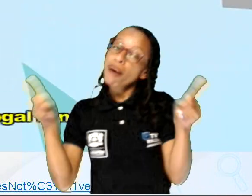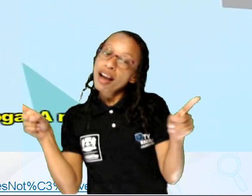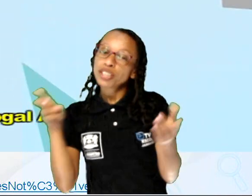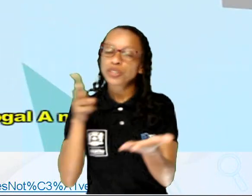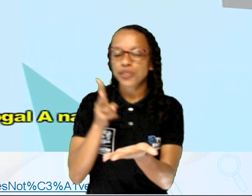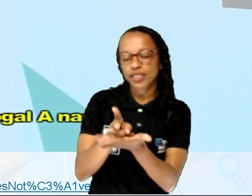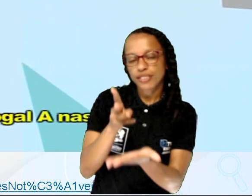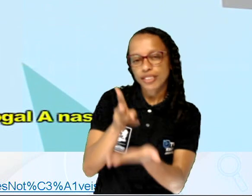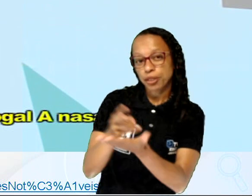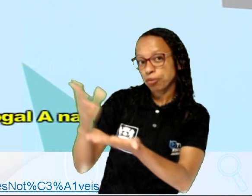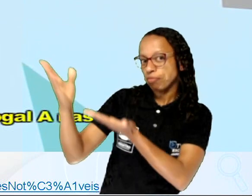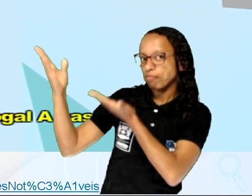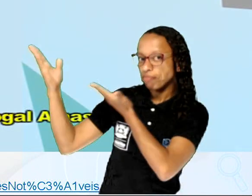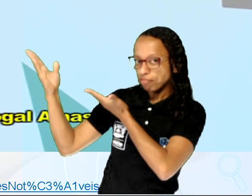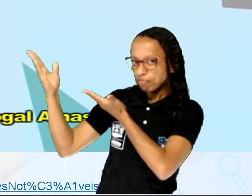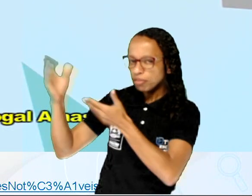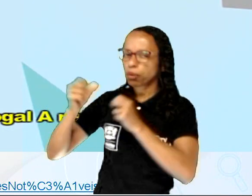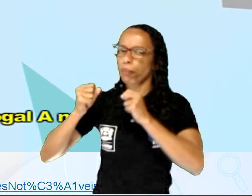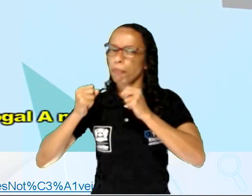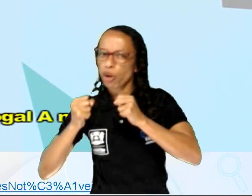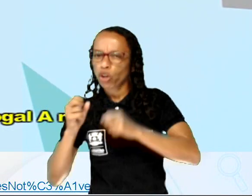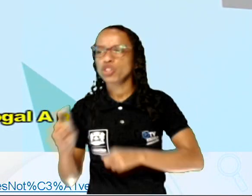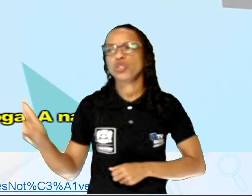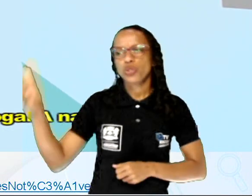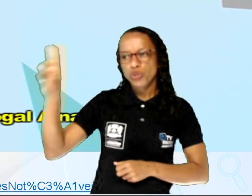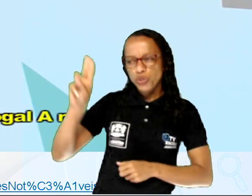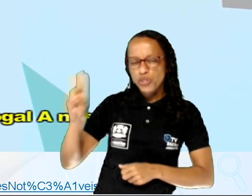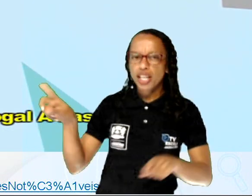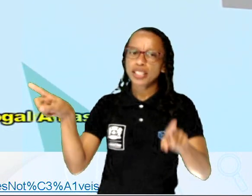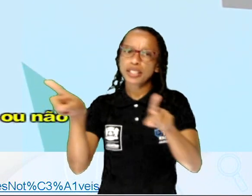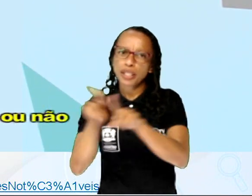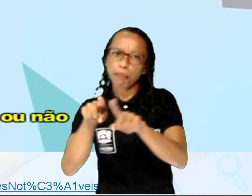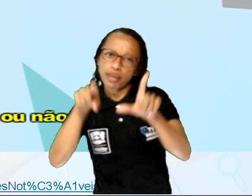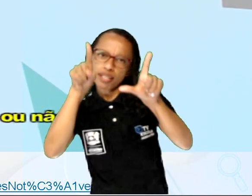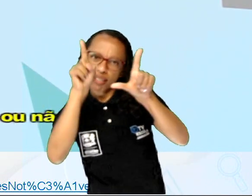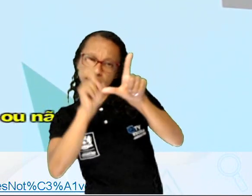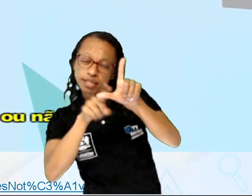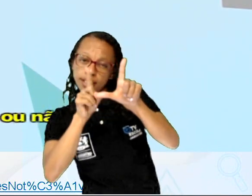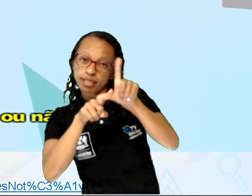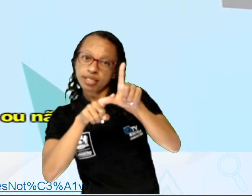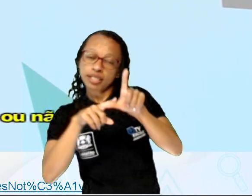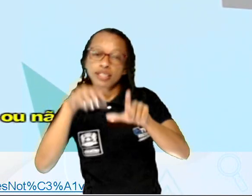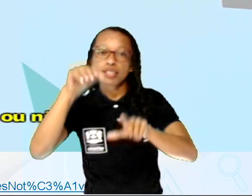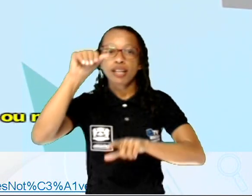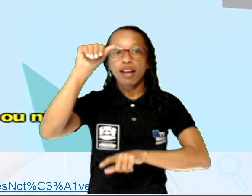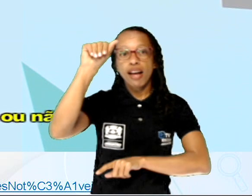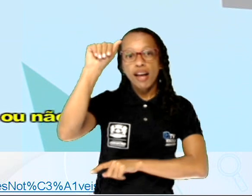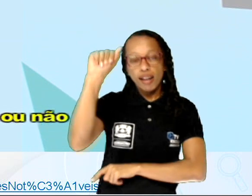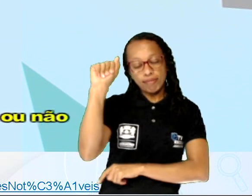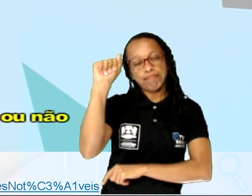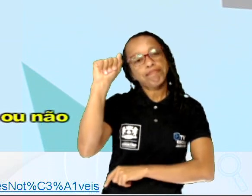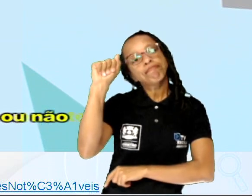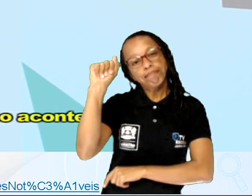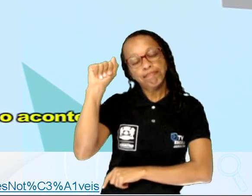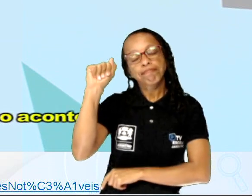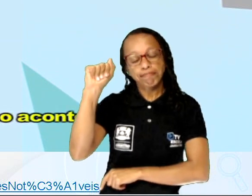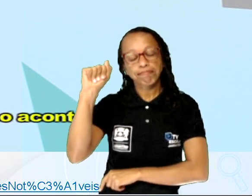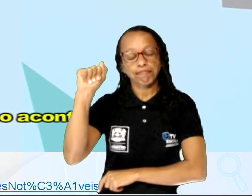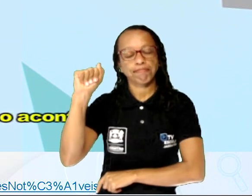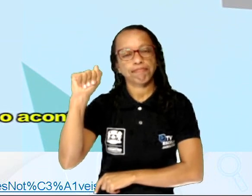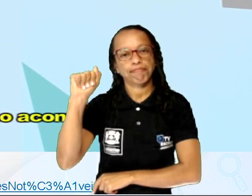o tio pode ser usado também sobre a vogal A nasal final de algumas palavras, estando ou